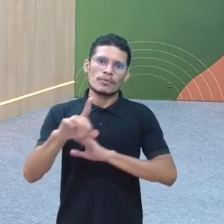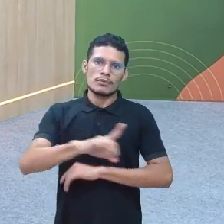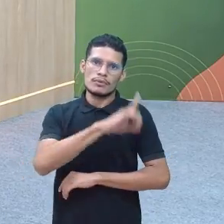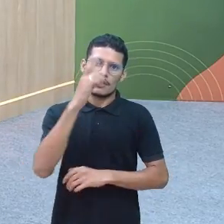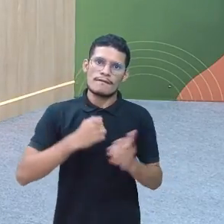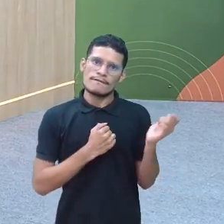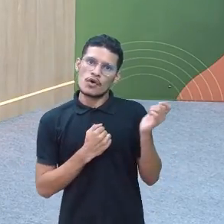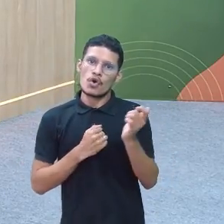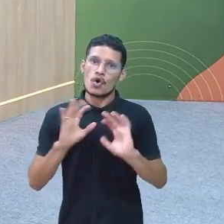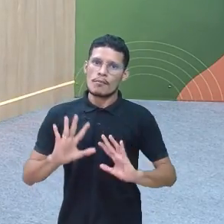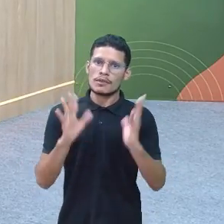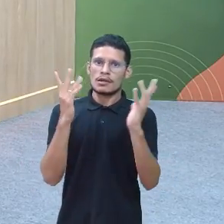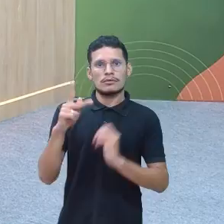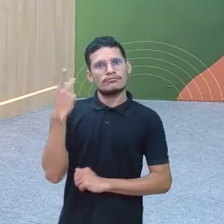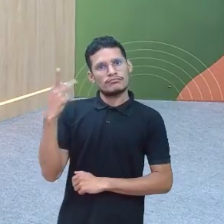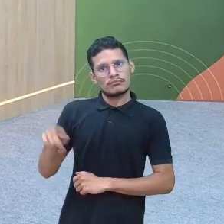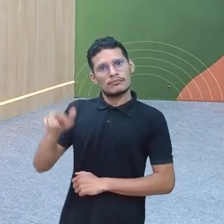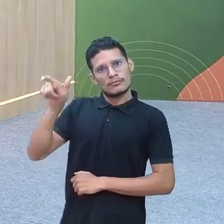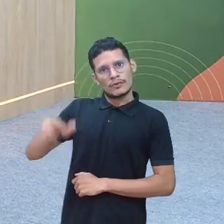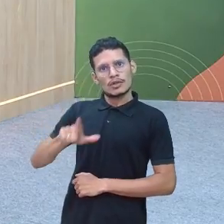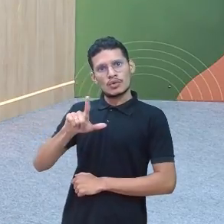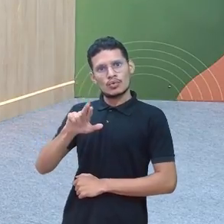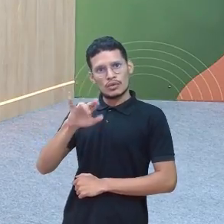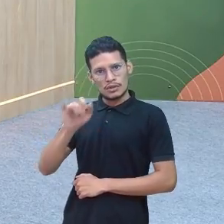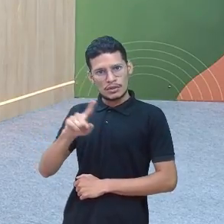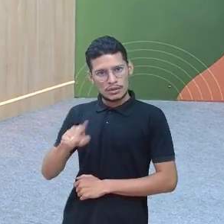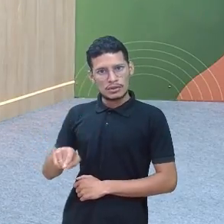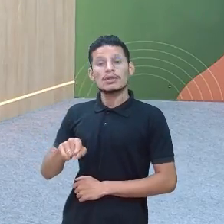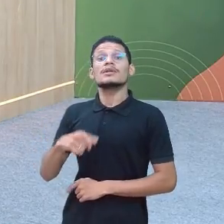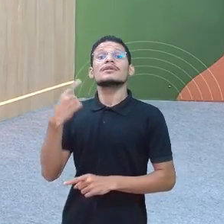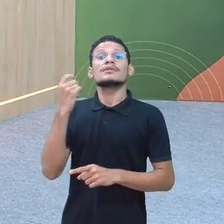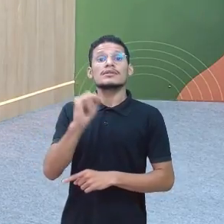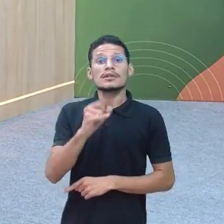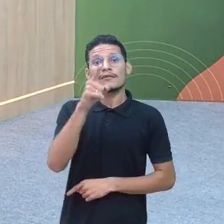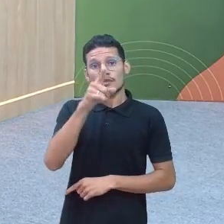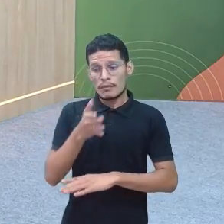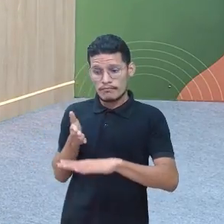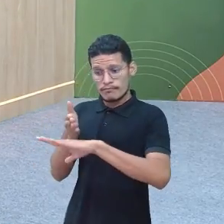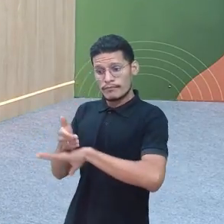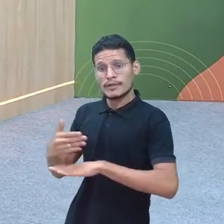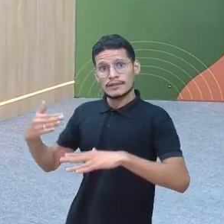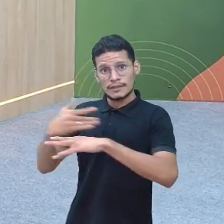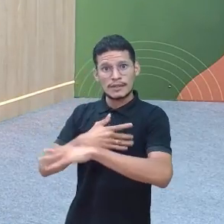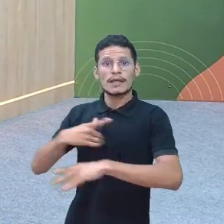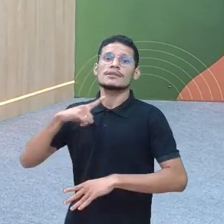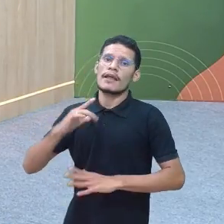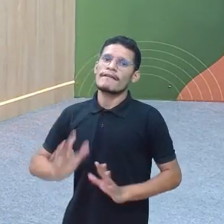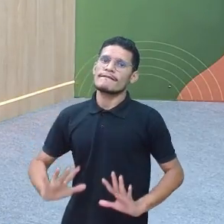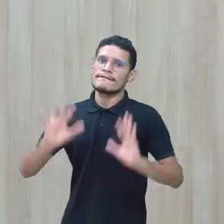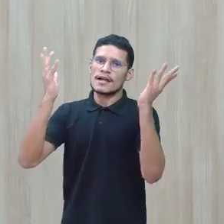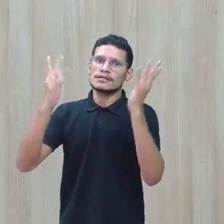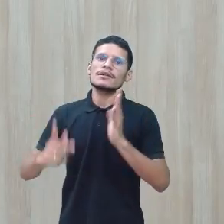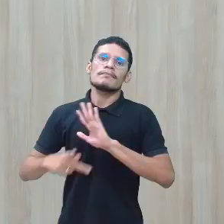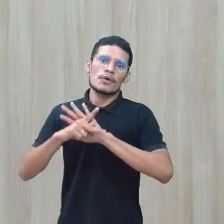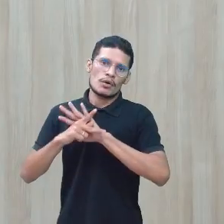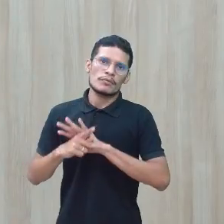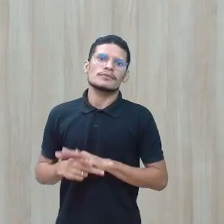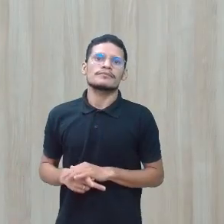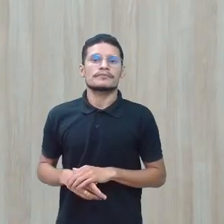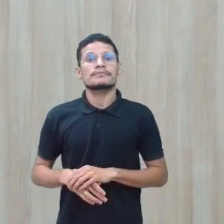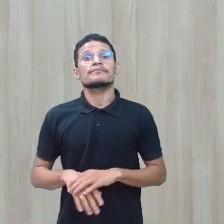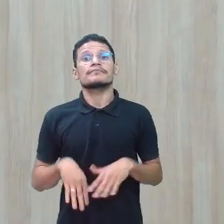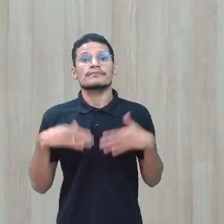nascimento dele. E se você for para a cidade onde ele nasceu, Exu, tem uma grande festa com relação a isso.